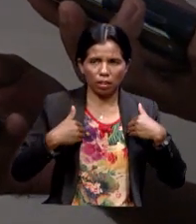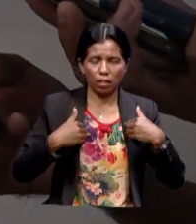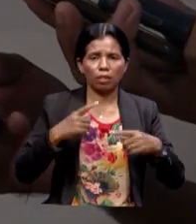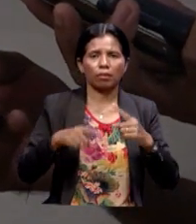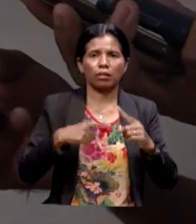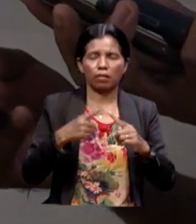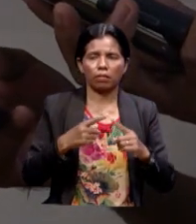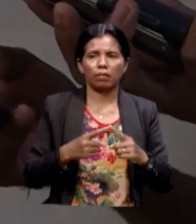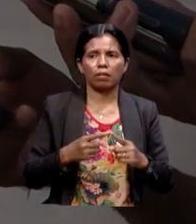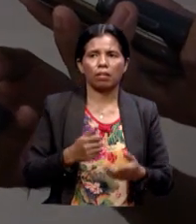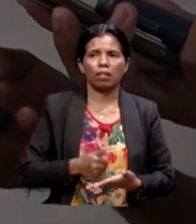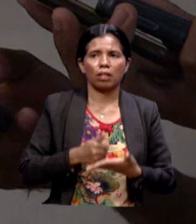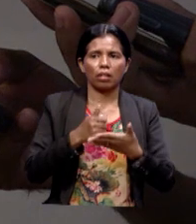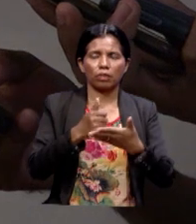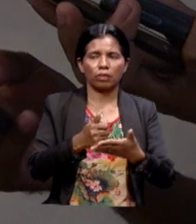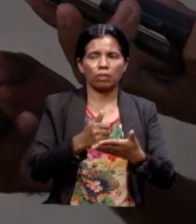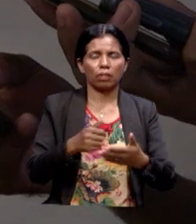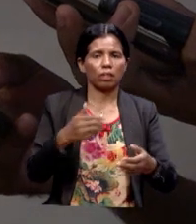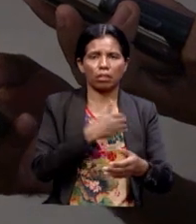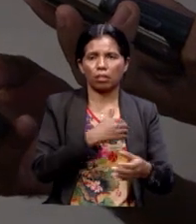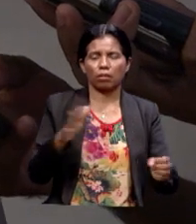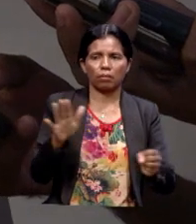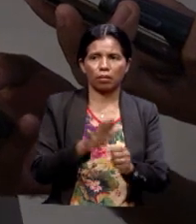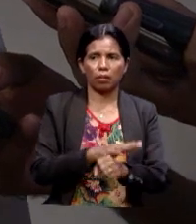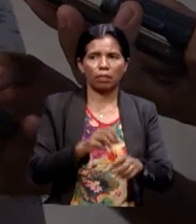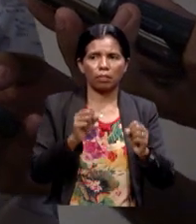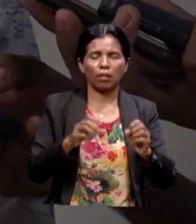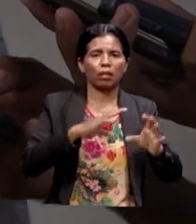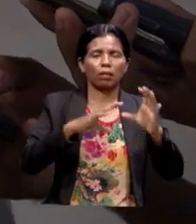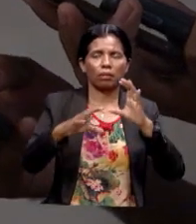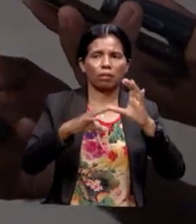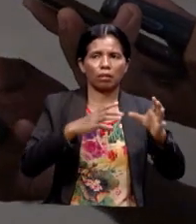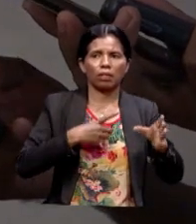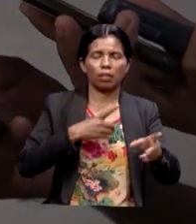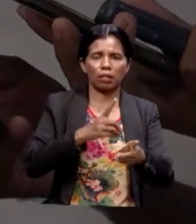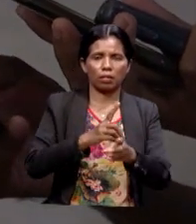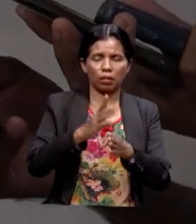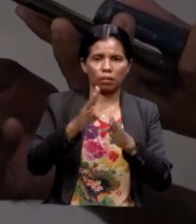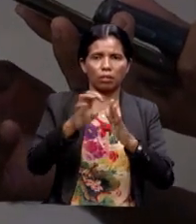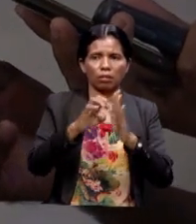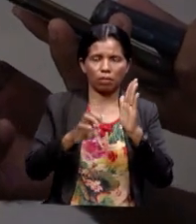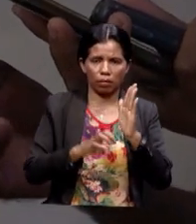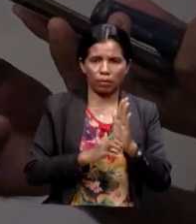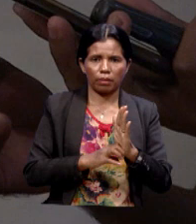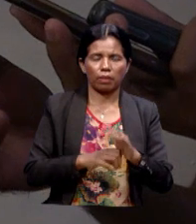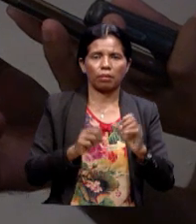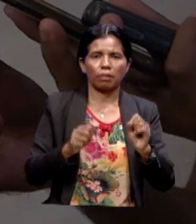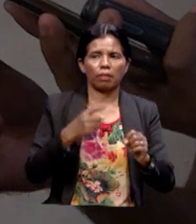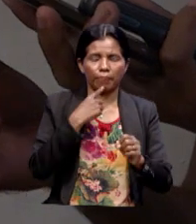baihira atendimento la completo bele comunica ho direta ho direttore esecutivo para tu